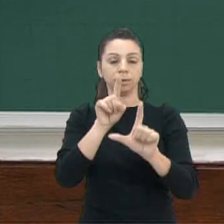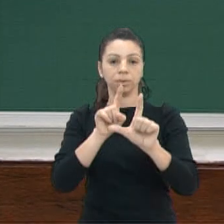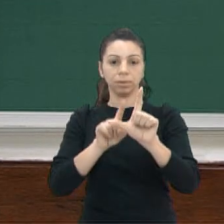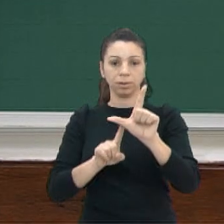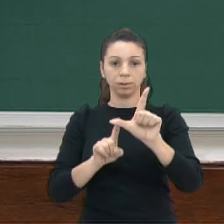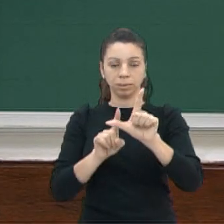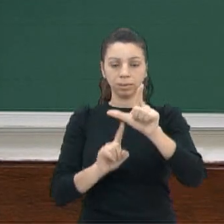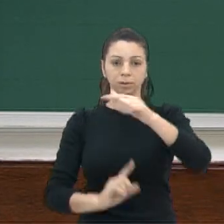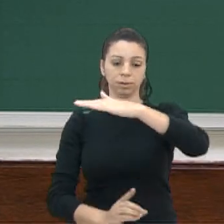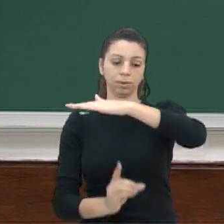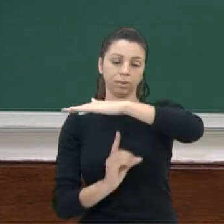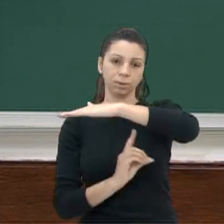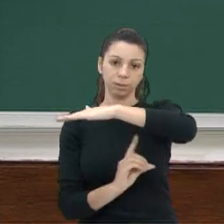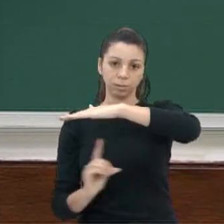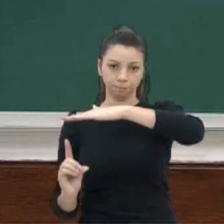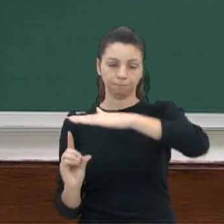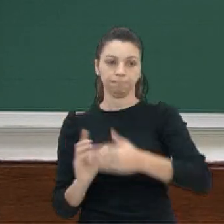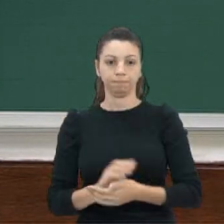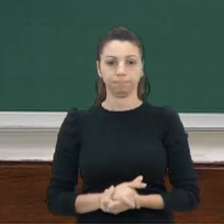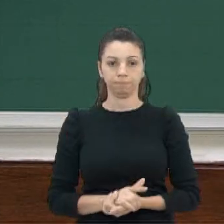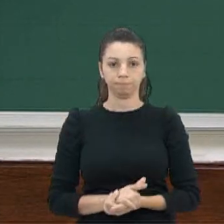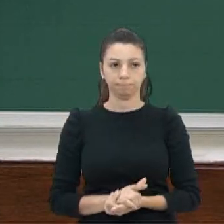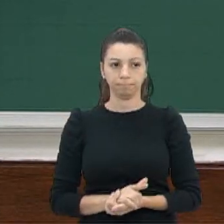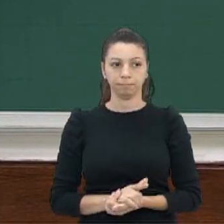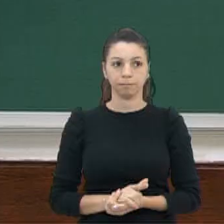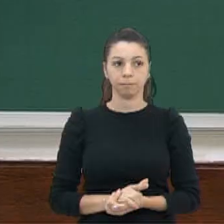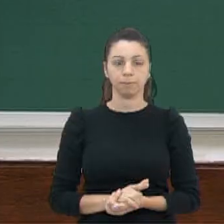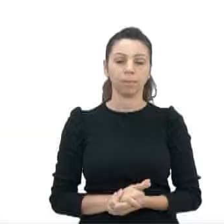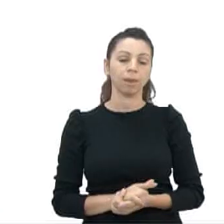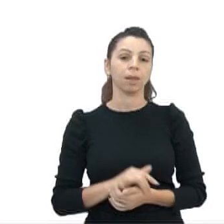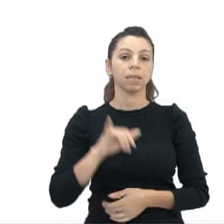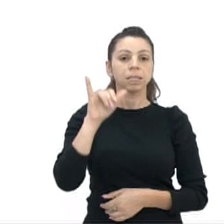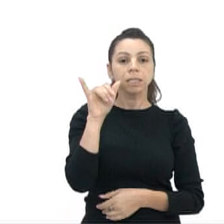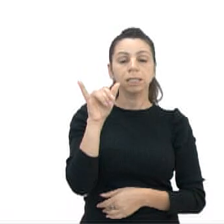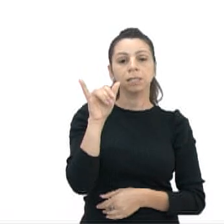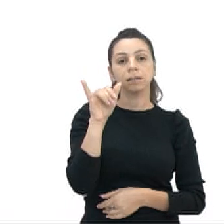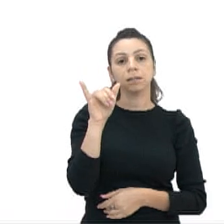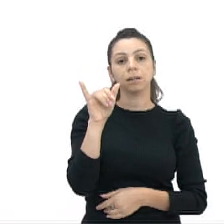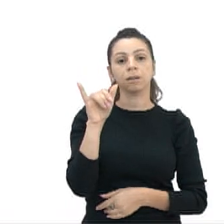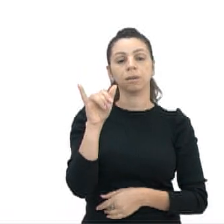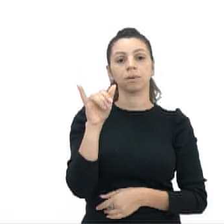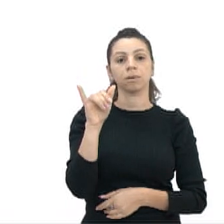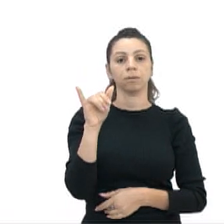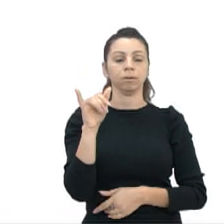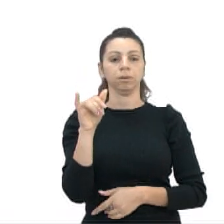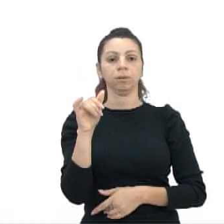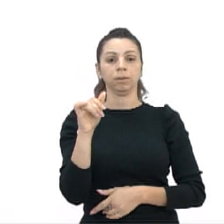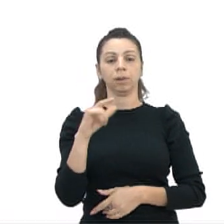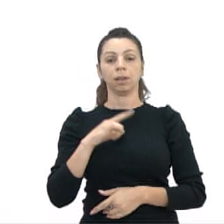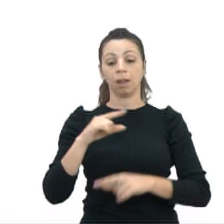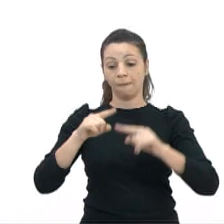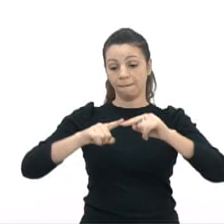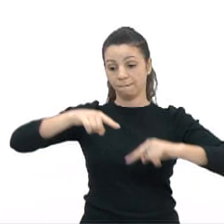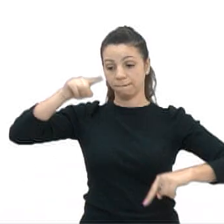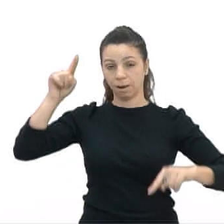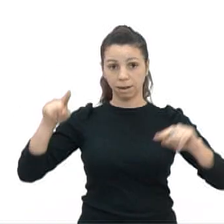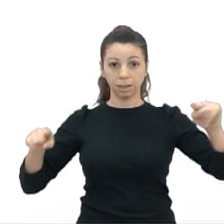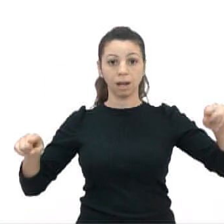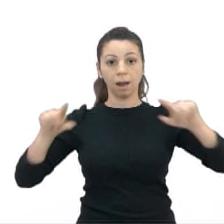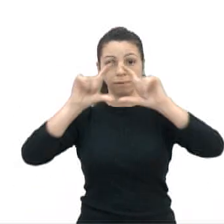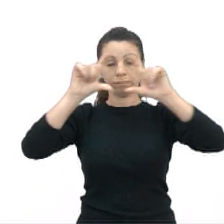no denominador. Vamos ler? Quando uma expressão algébrica contém variável ou variáveis